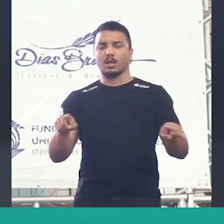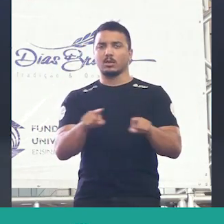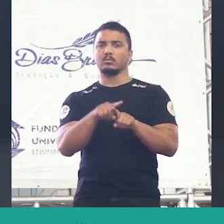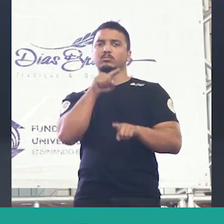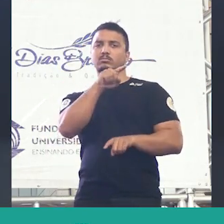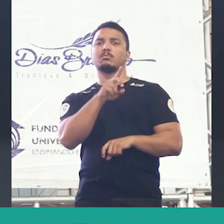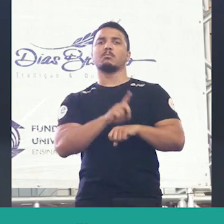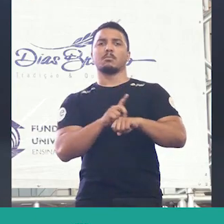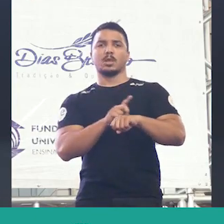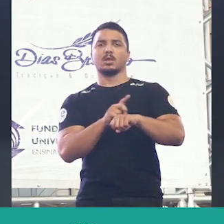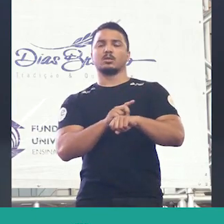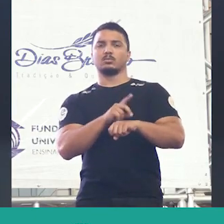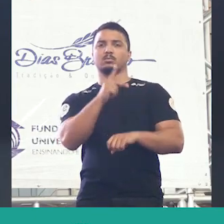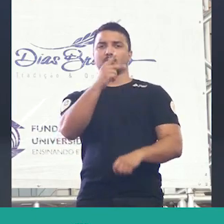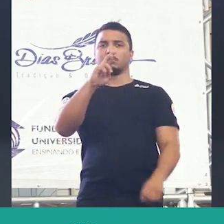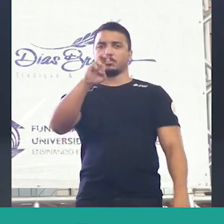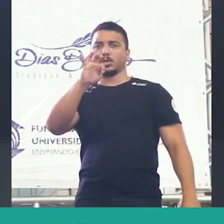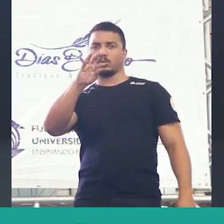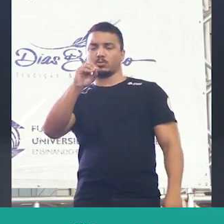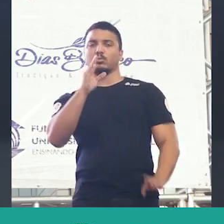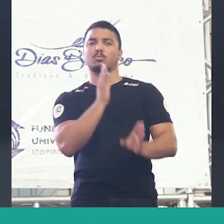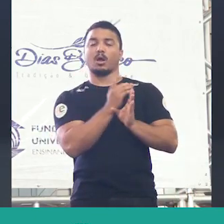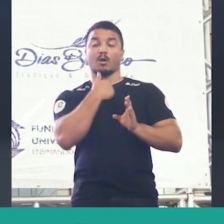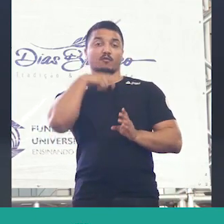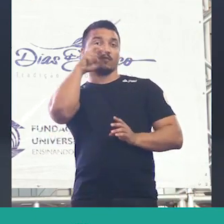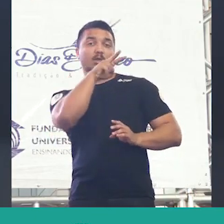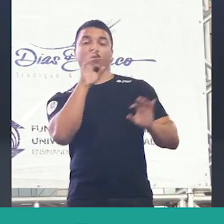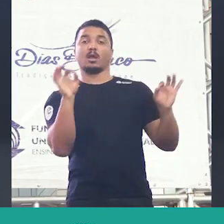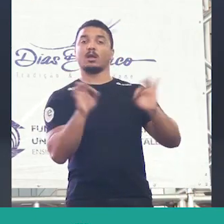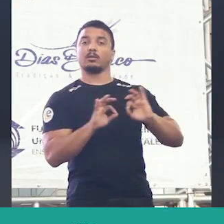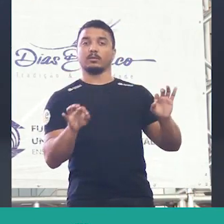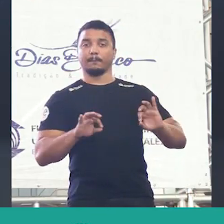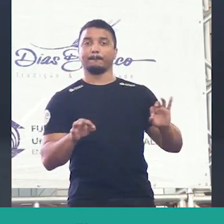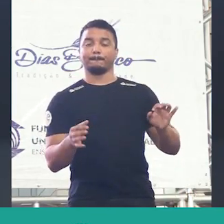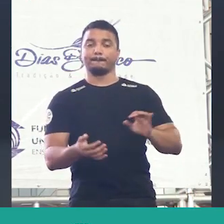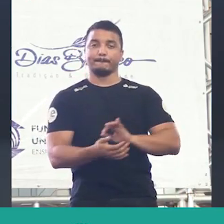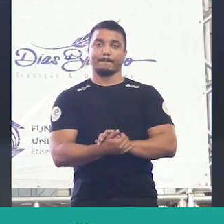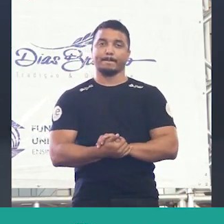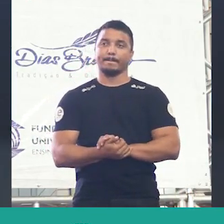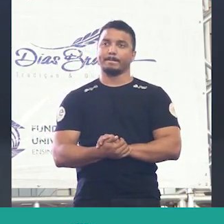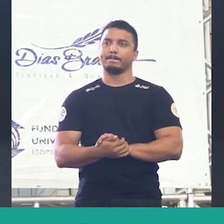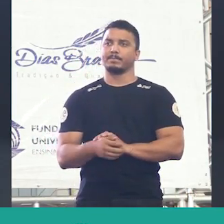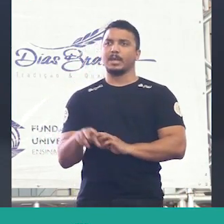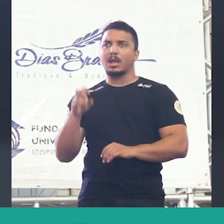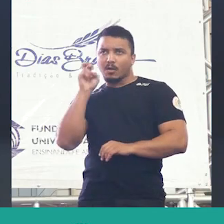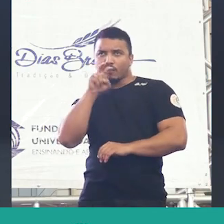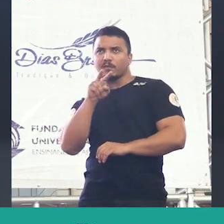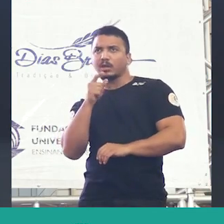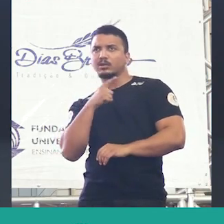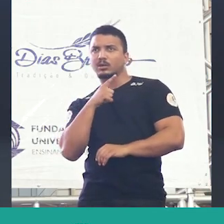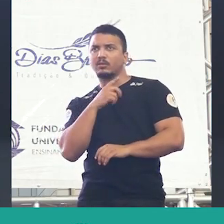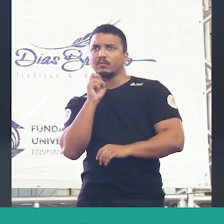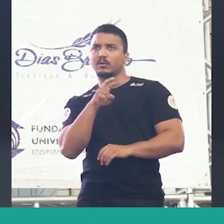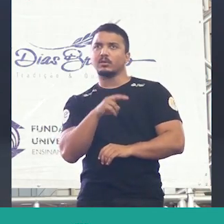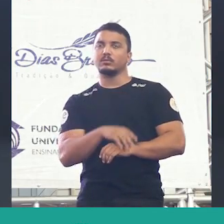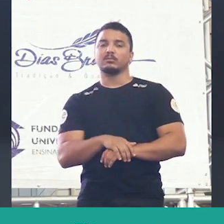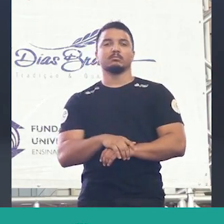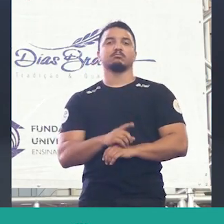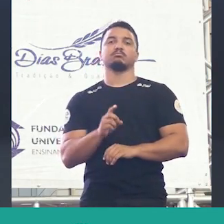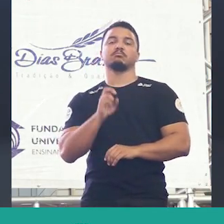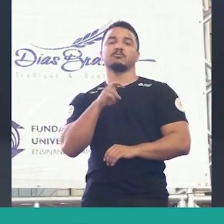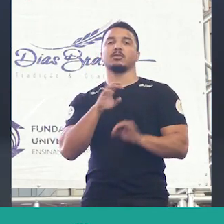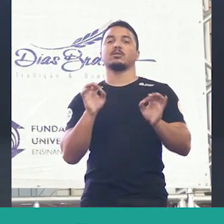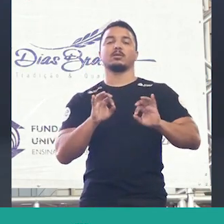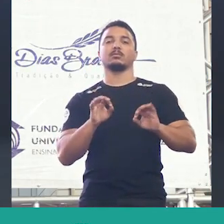fundo do telão eu chamo de preto. Eu não estou vendo. Eu não vejo. Professor, eu estou vendo. Não, não está. Se é preto, não